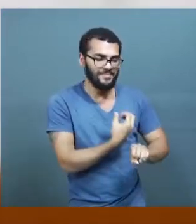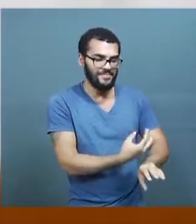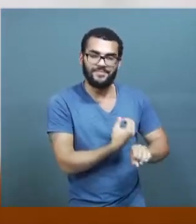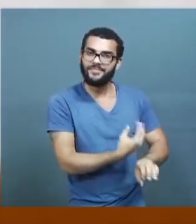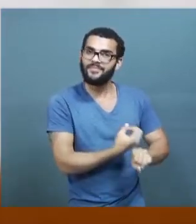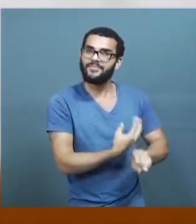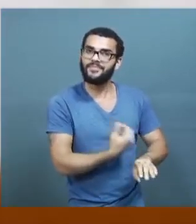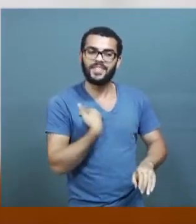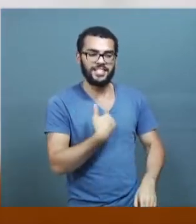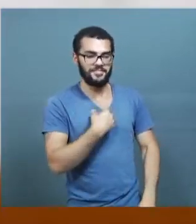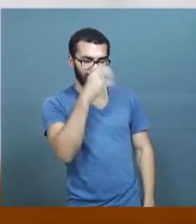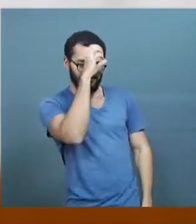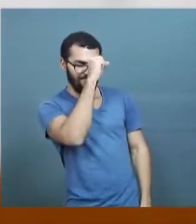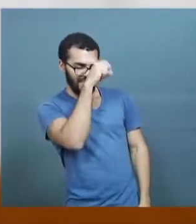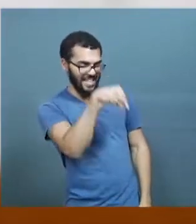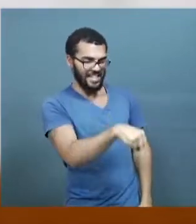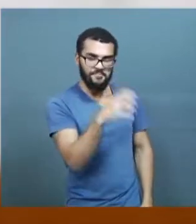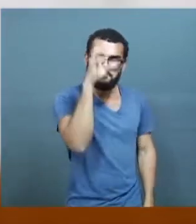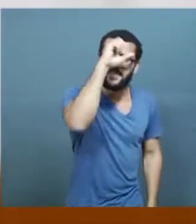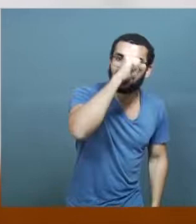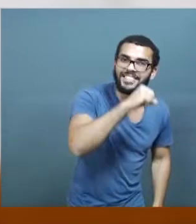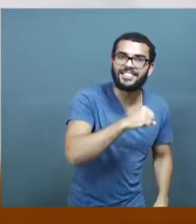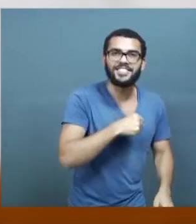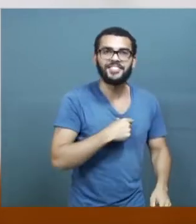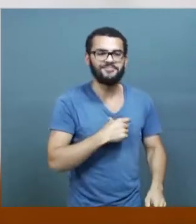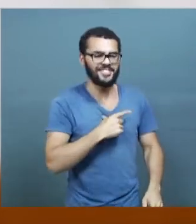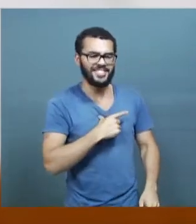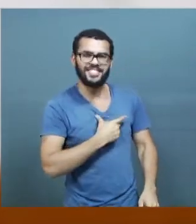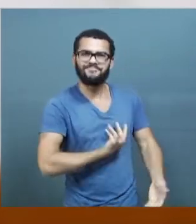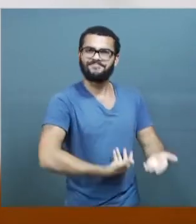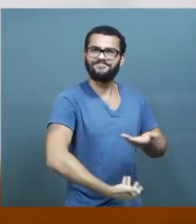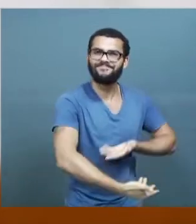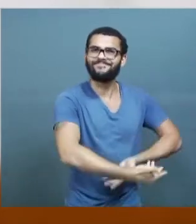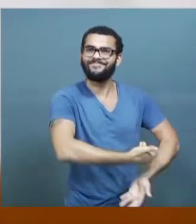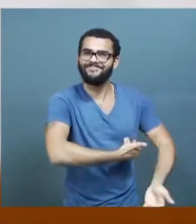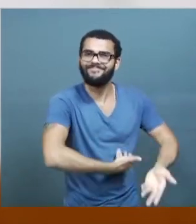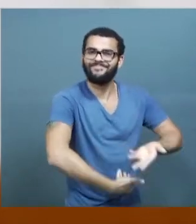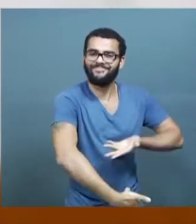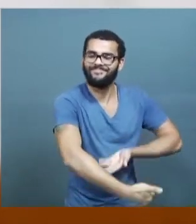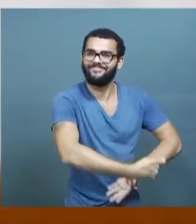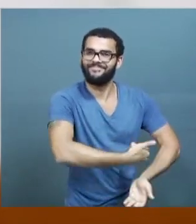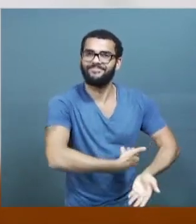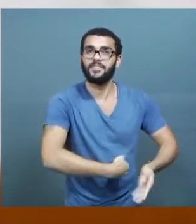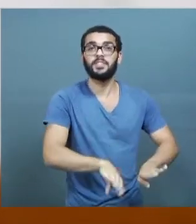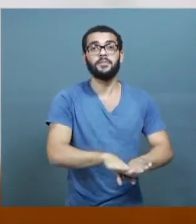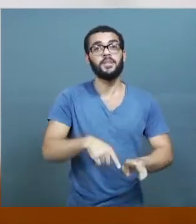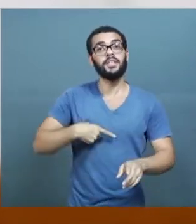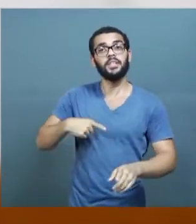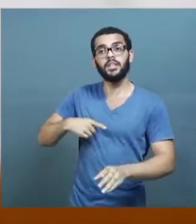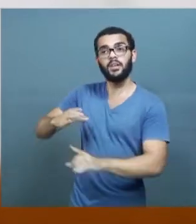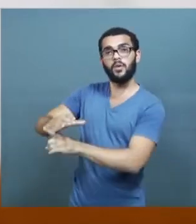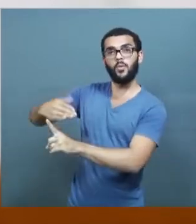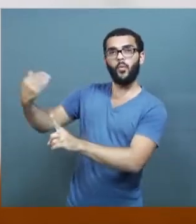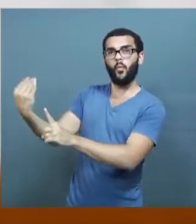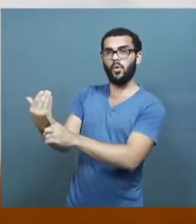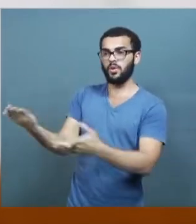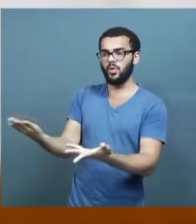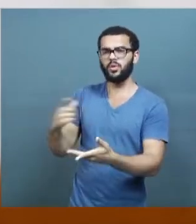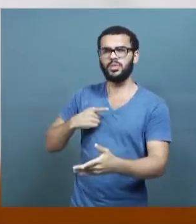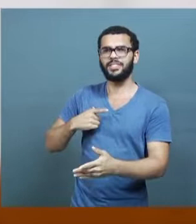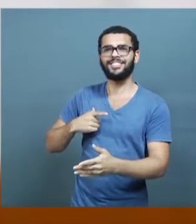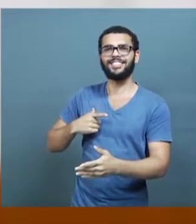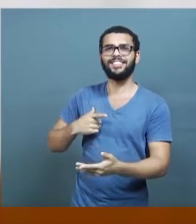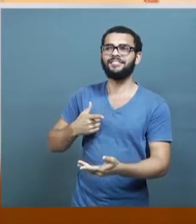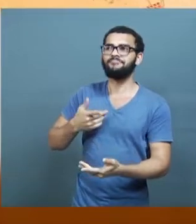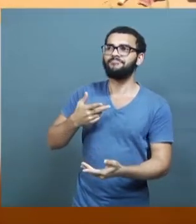aprendo muito com elas, da mesma forma que elas aprendem muito com o nosso projeto. E a comunidade, hoje em dia, a gente é tratado com maior,